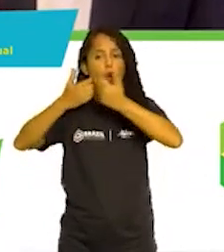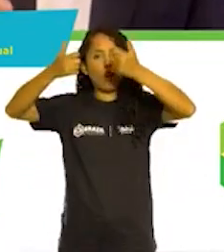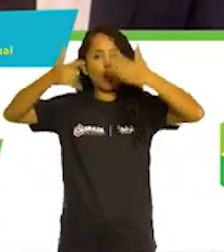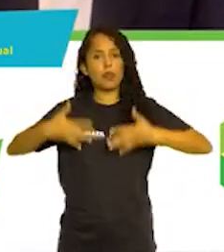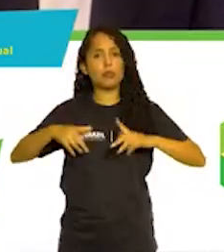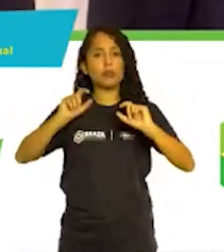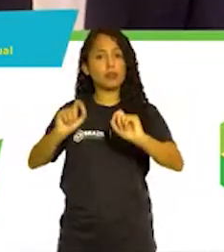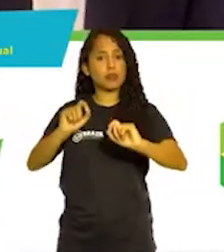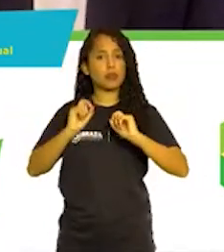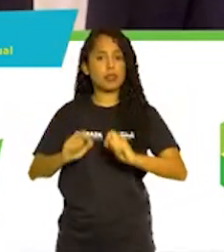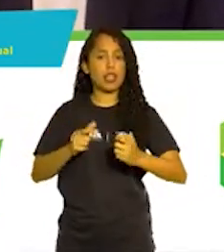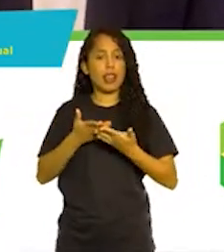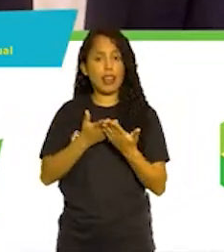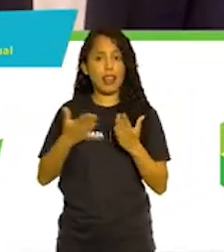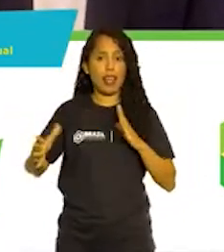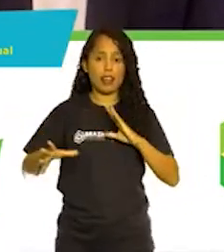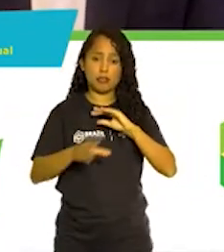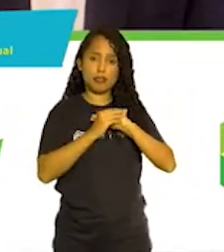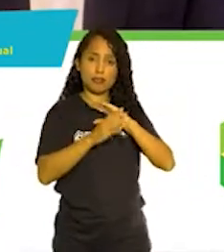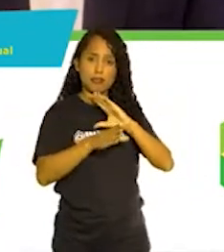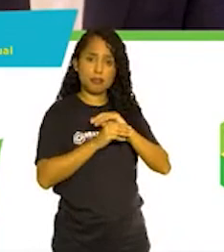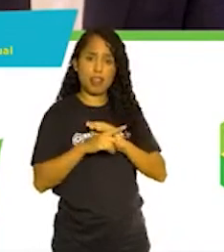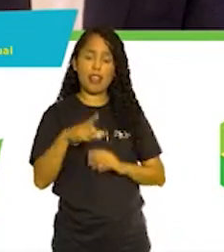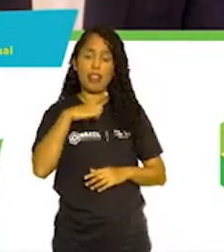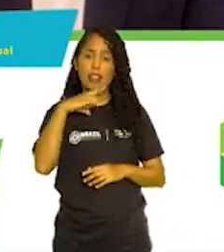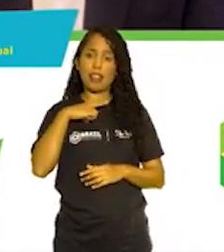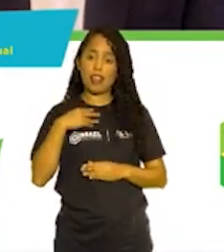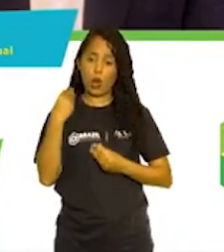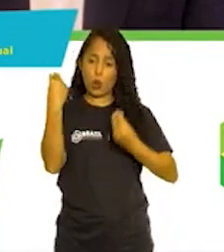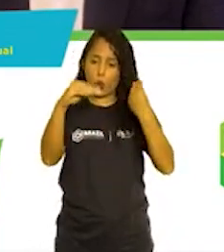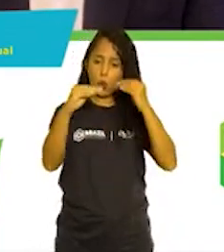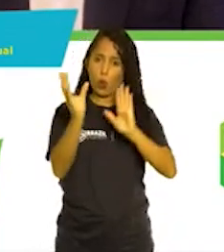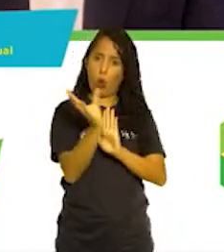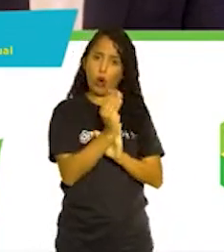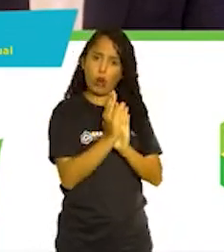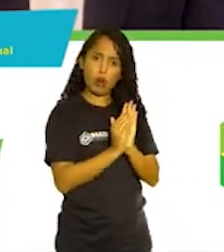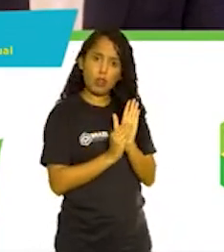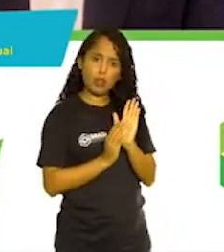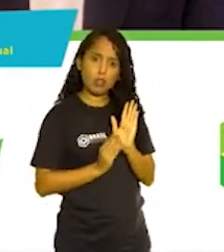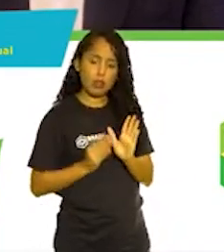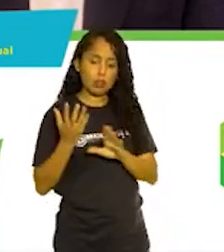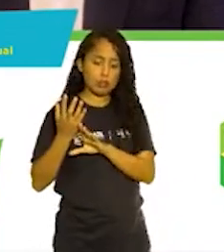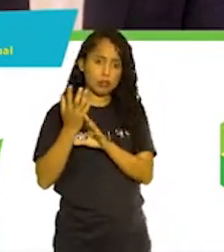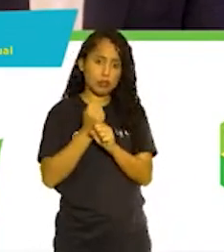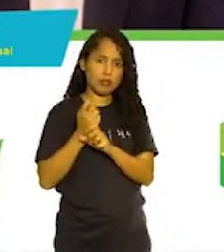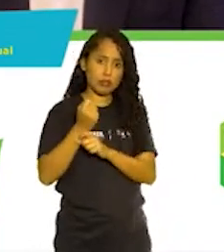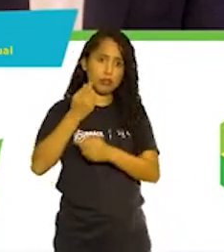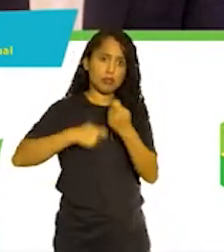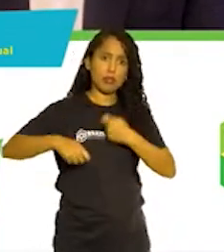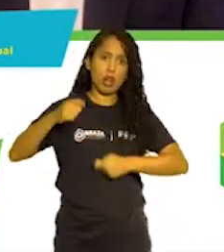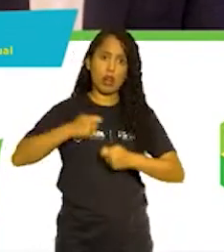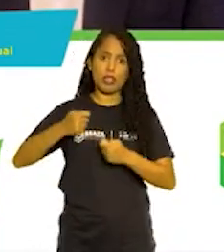essas emendas que a gente colocou no orçamento, essas emendas foram prometidas a nós.